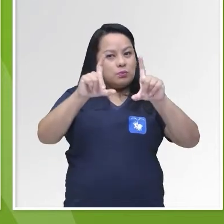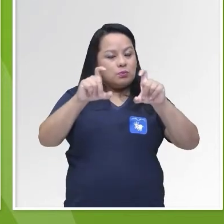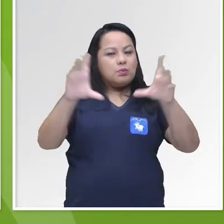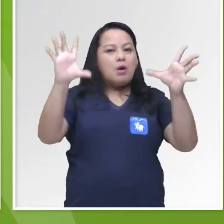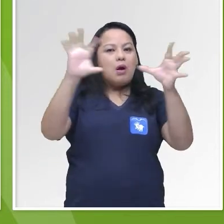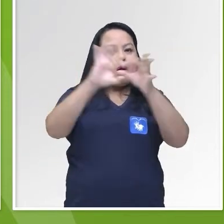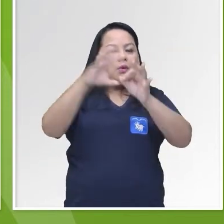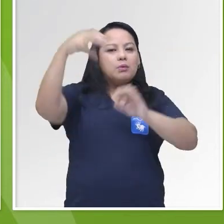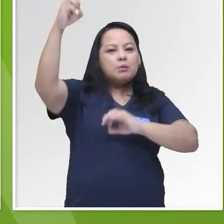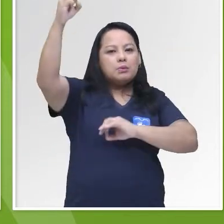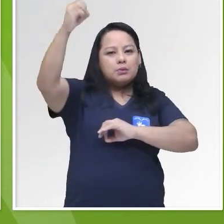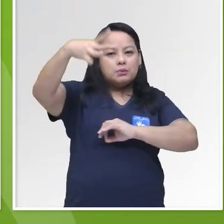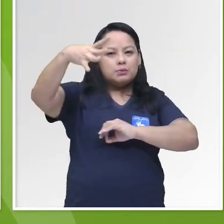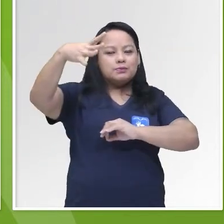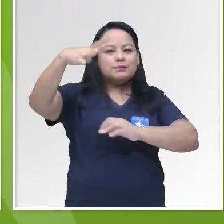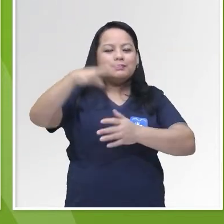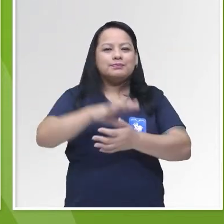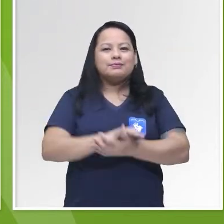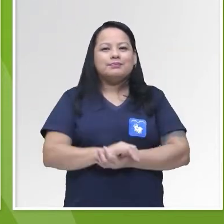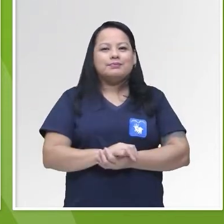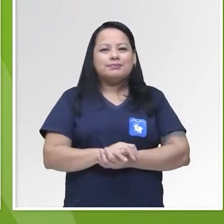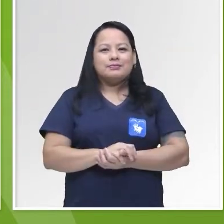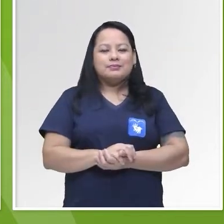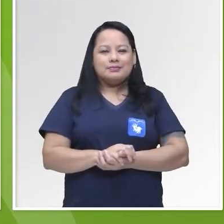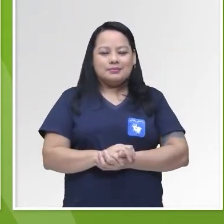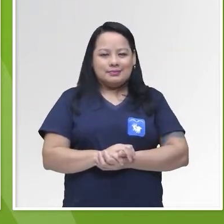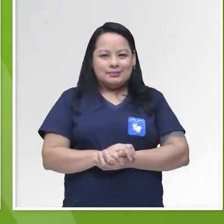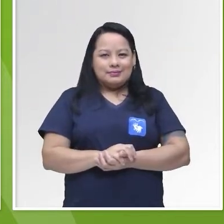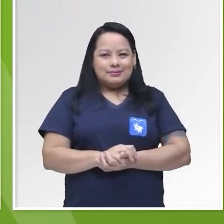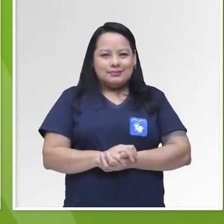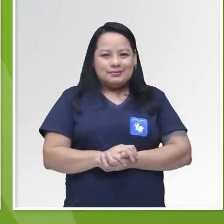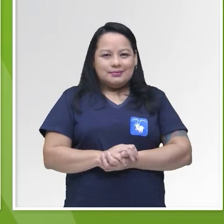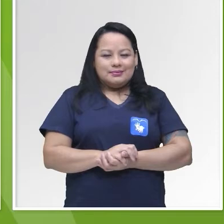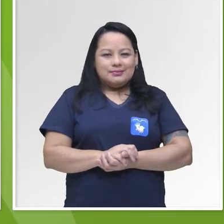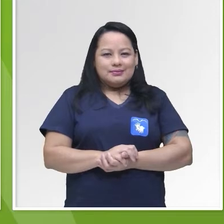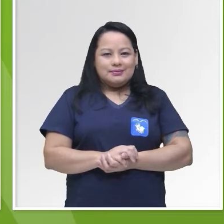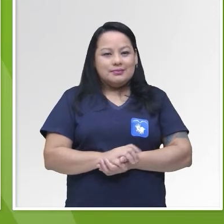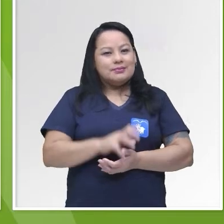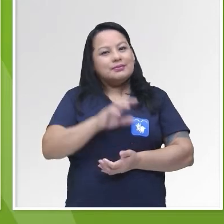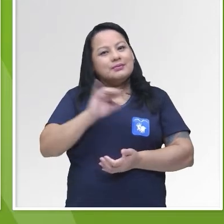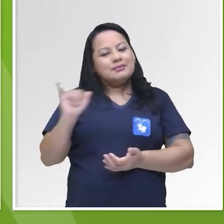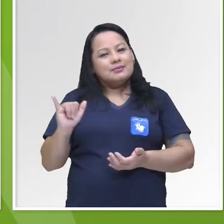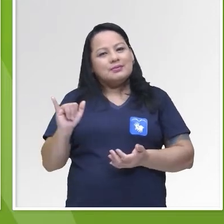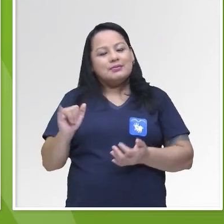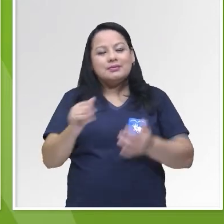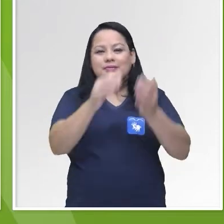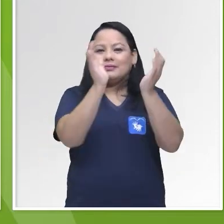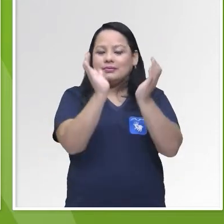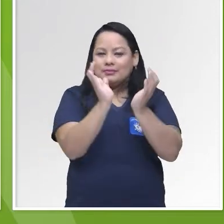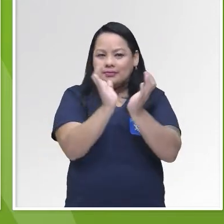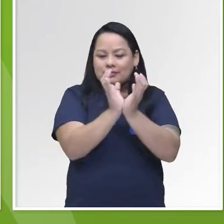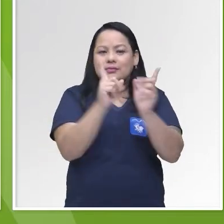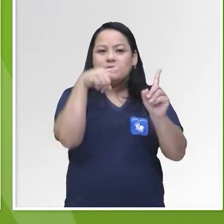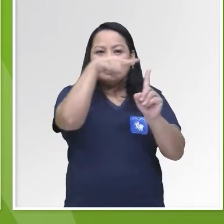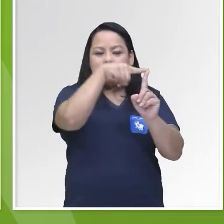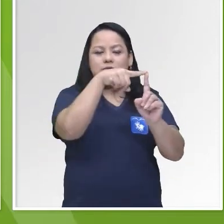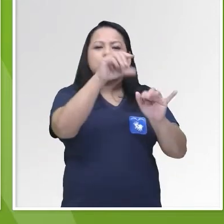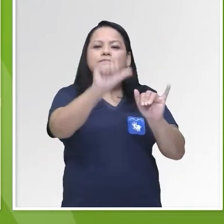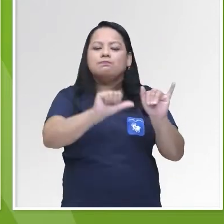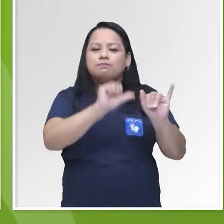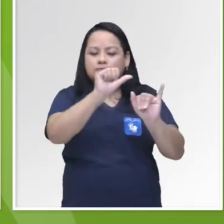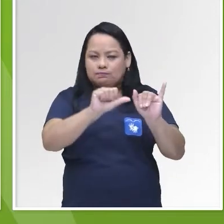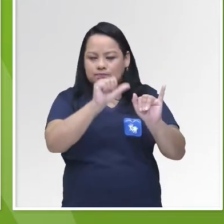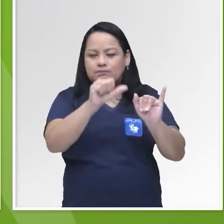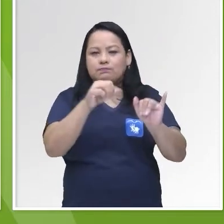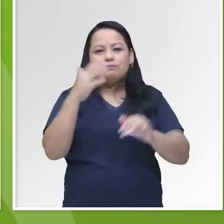fotográfico em presença da luz. Se fosse para classificar esse tipo de reação